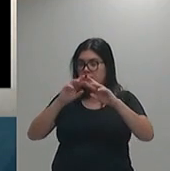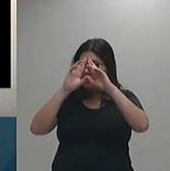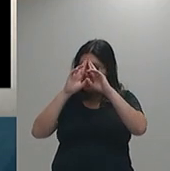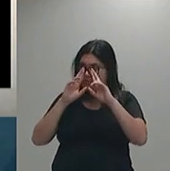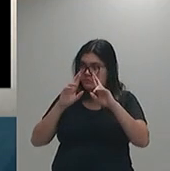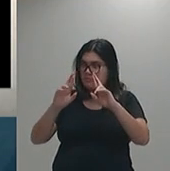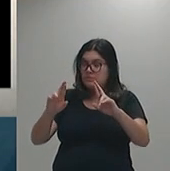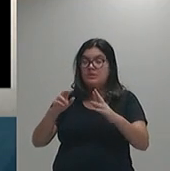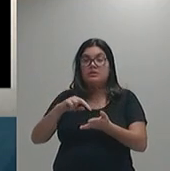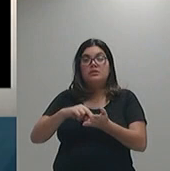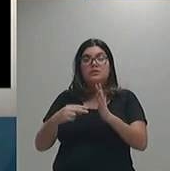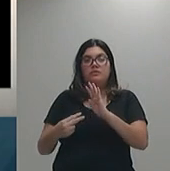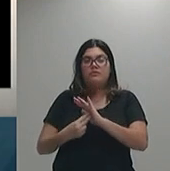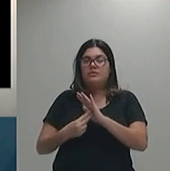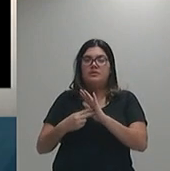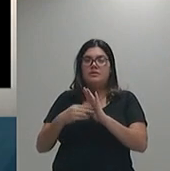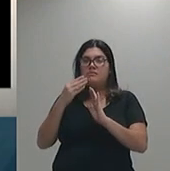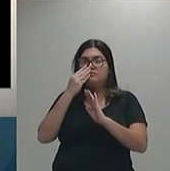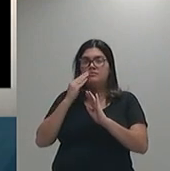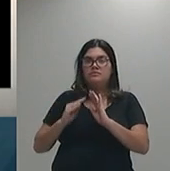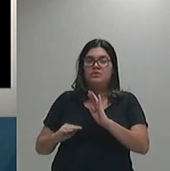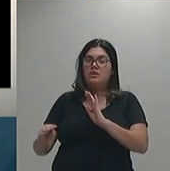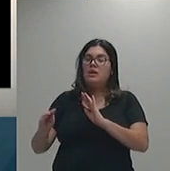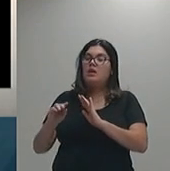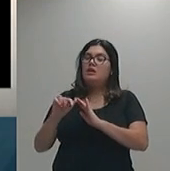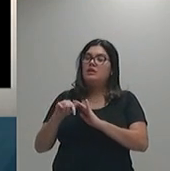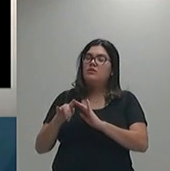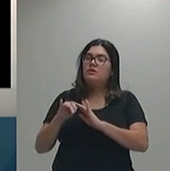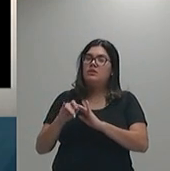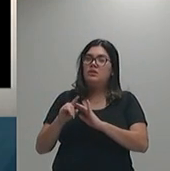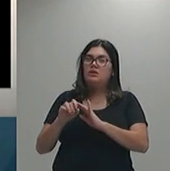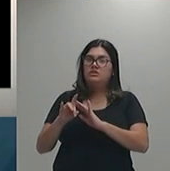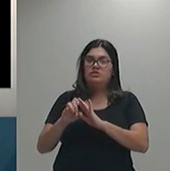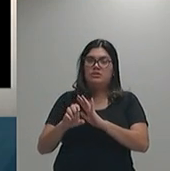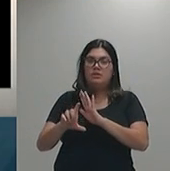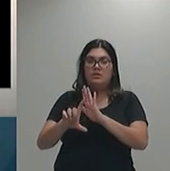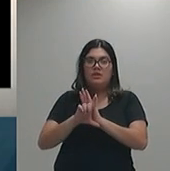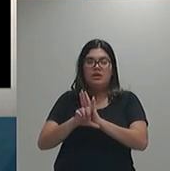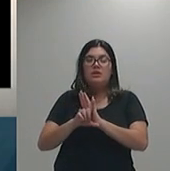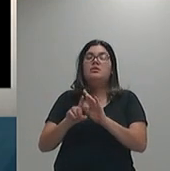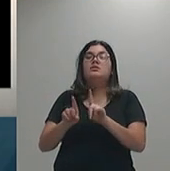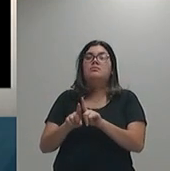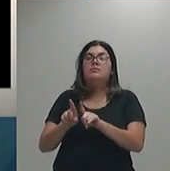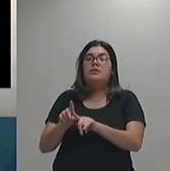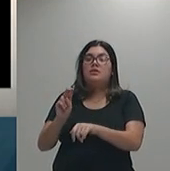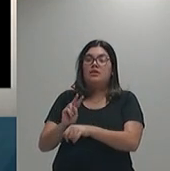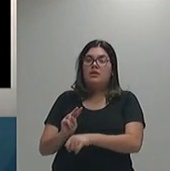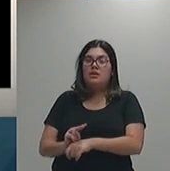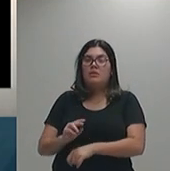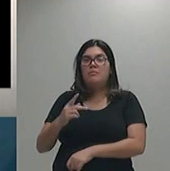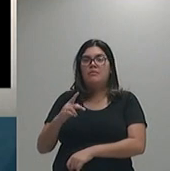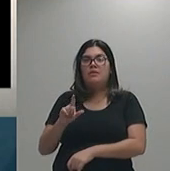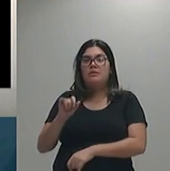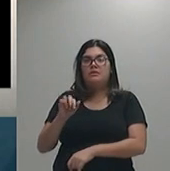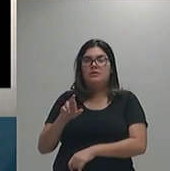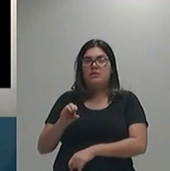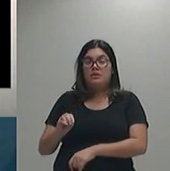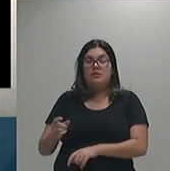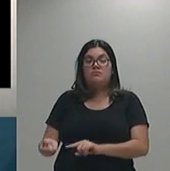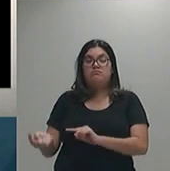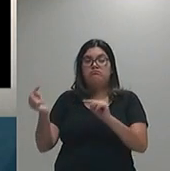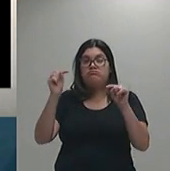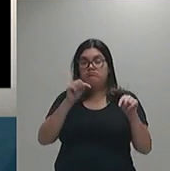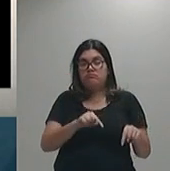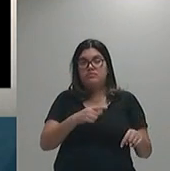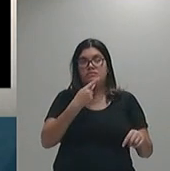desconsiderar a literalidade da Lei e enseja a observância da reserva de plenário e de outro lado é como eu havia desenhado